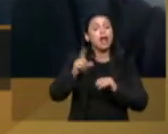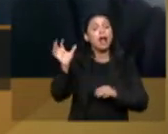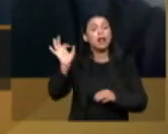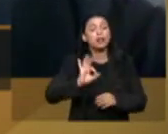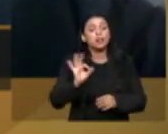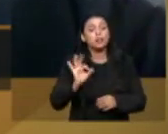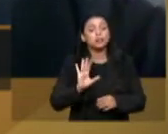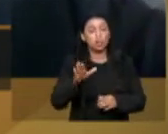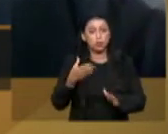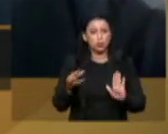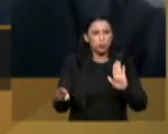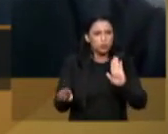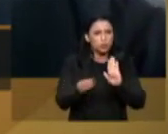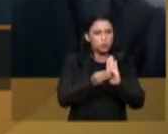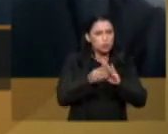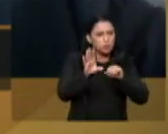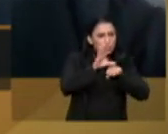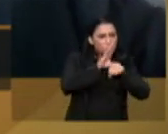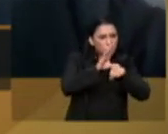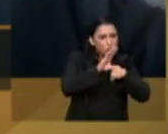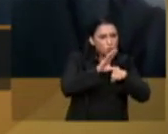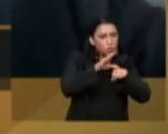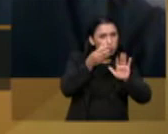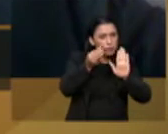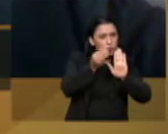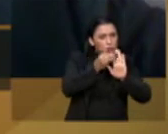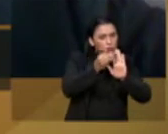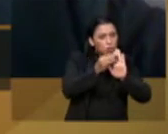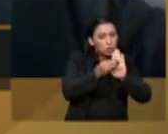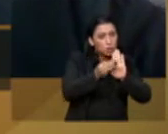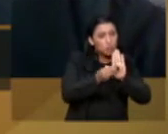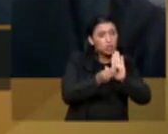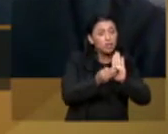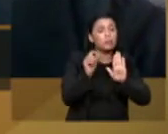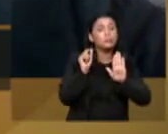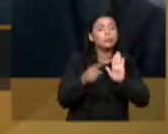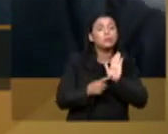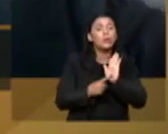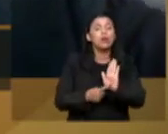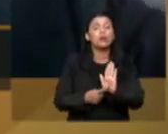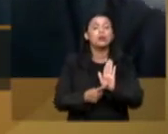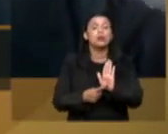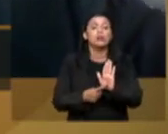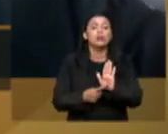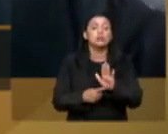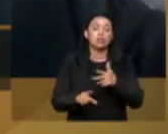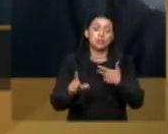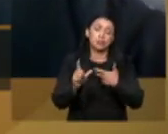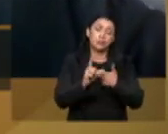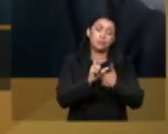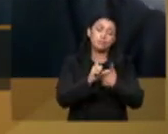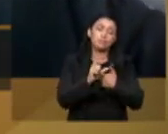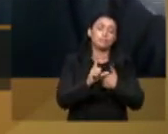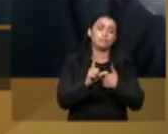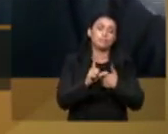ao dispositivo constitucional que regula a delegação legislativa.